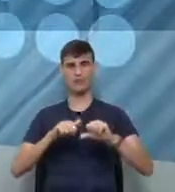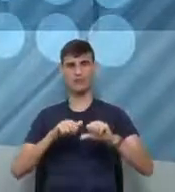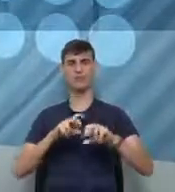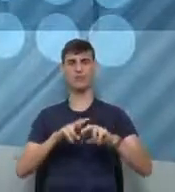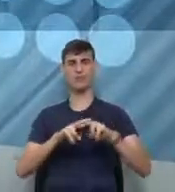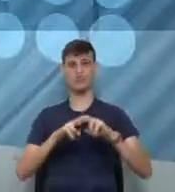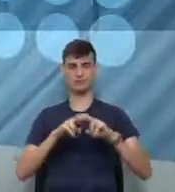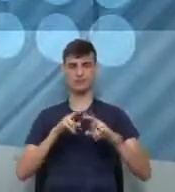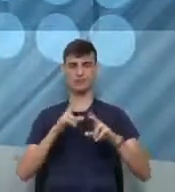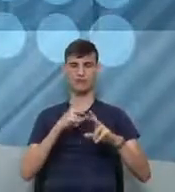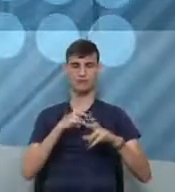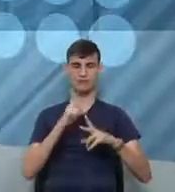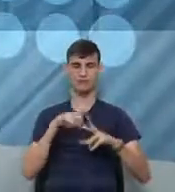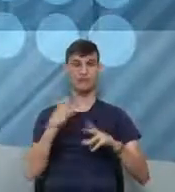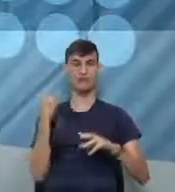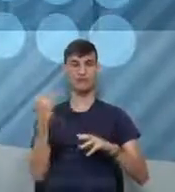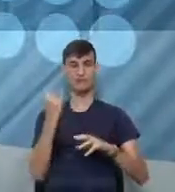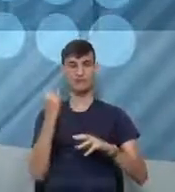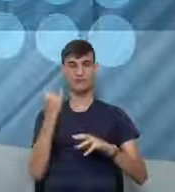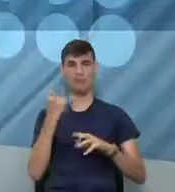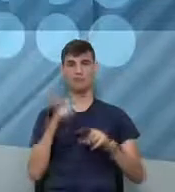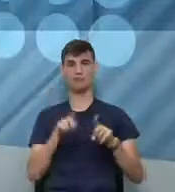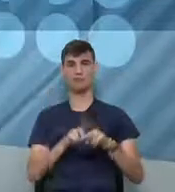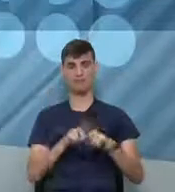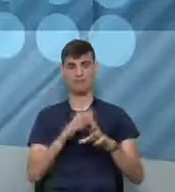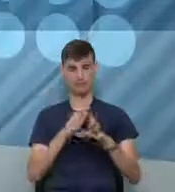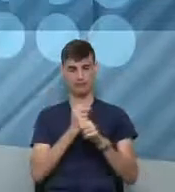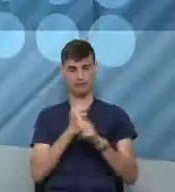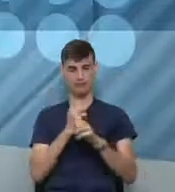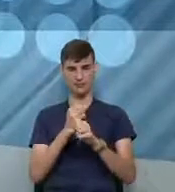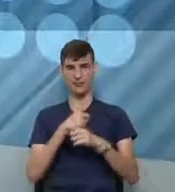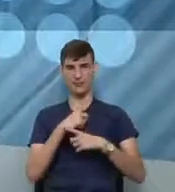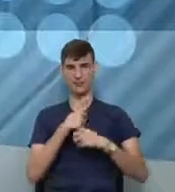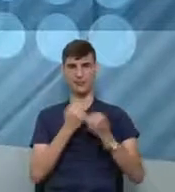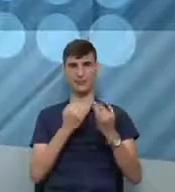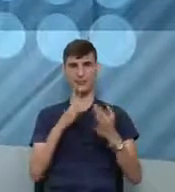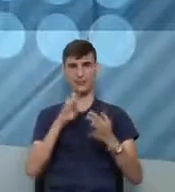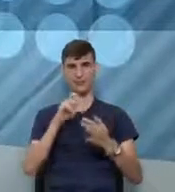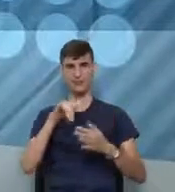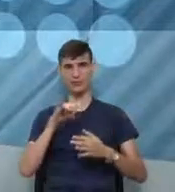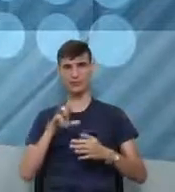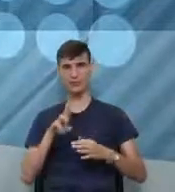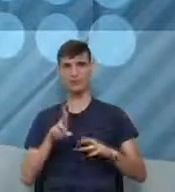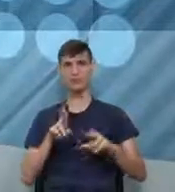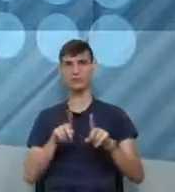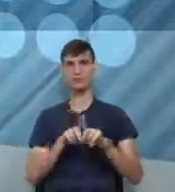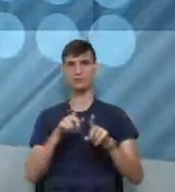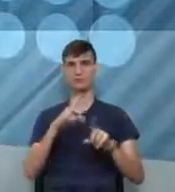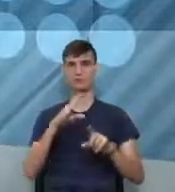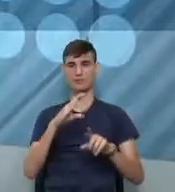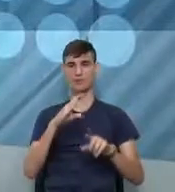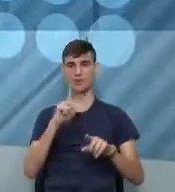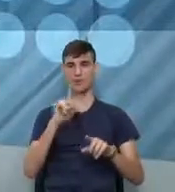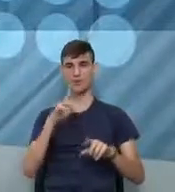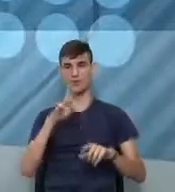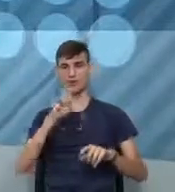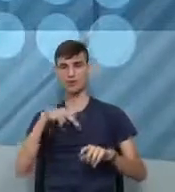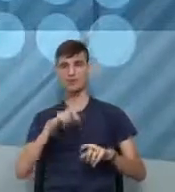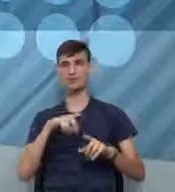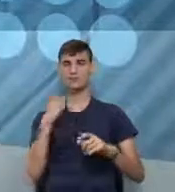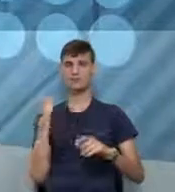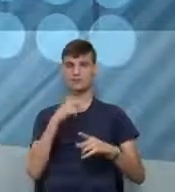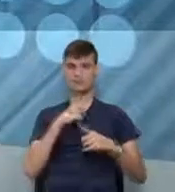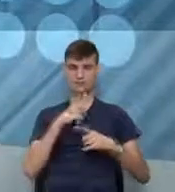são coisas extremamente importantes. Assim como calcular os polinômios de Taylor, de Maclaurin, é muito comum que caiam